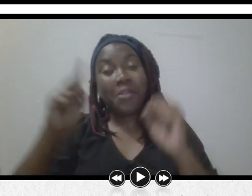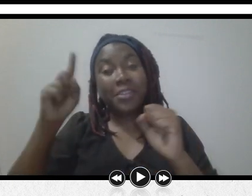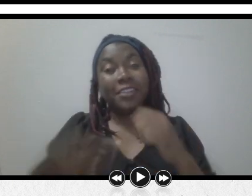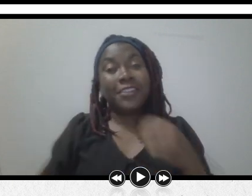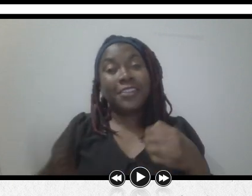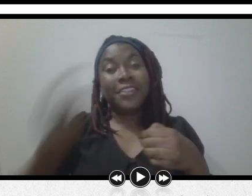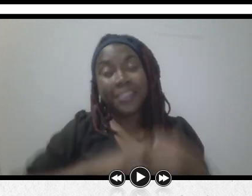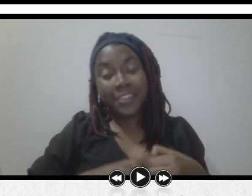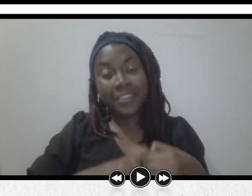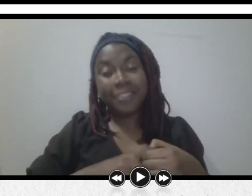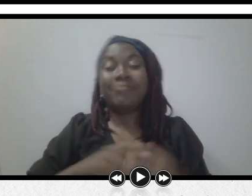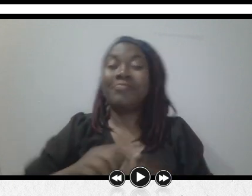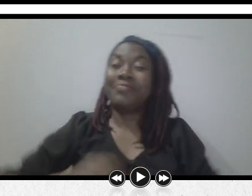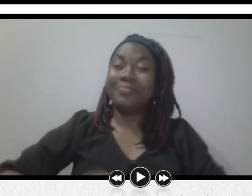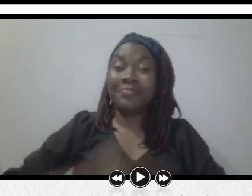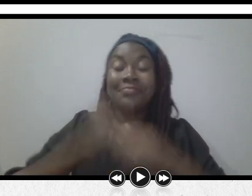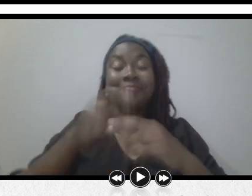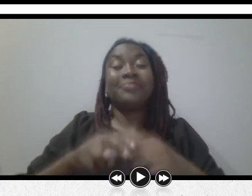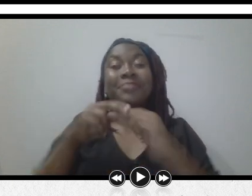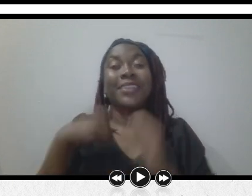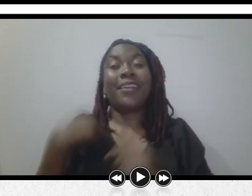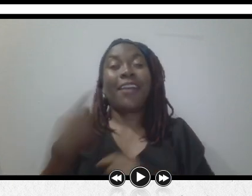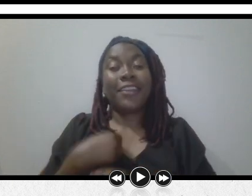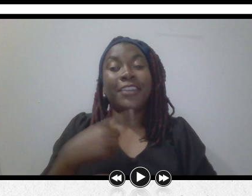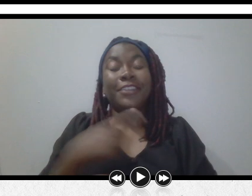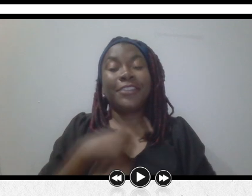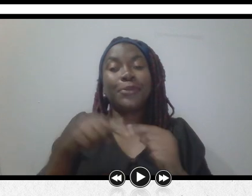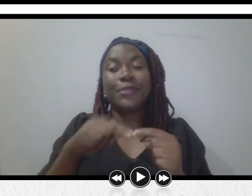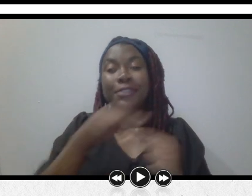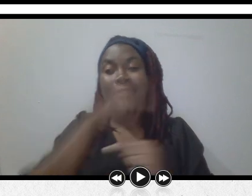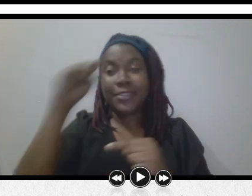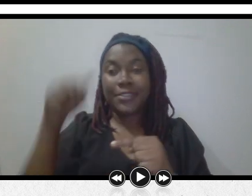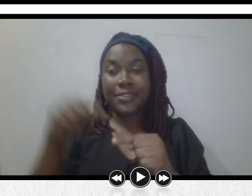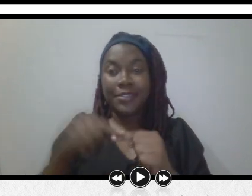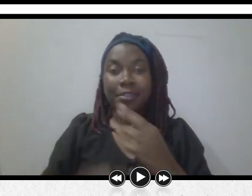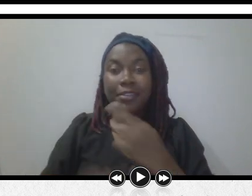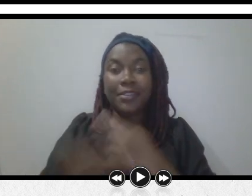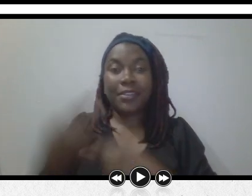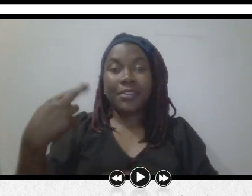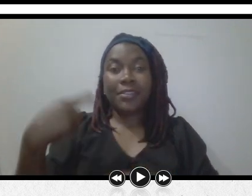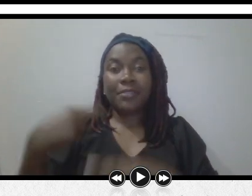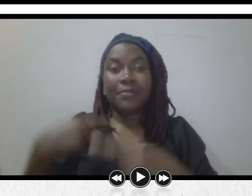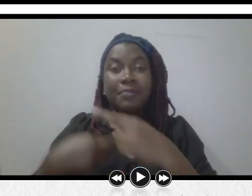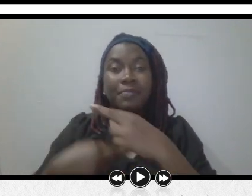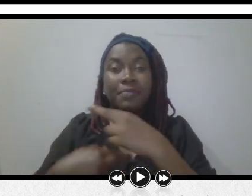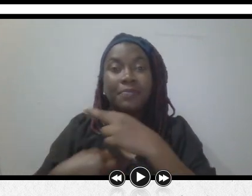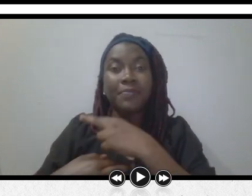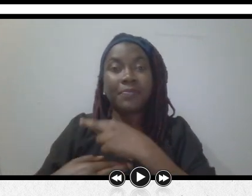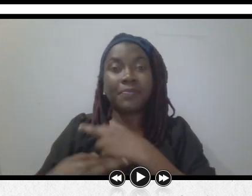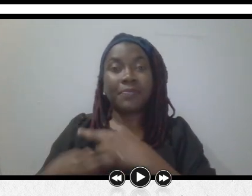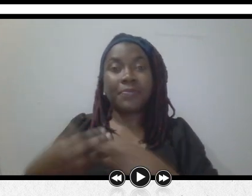uma matéria-prima que pode ser reinserida na indústria novamente. Por isso, a gente tem o ciclo da